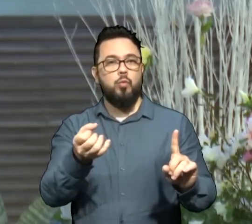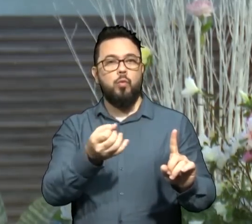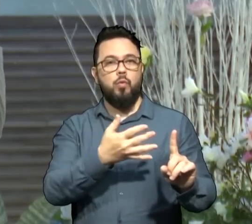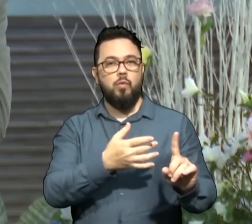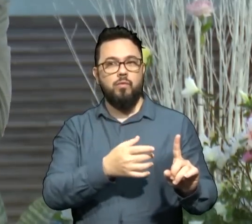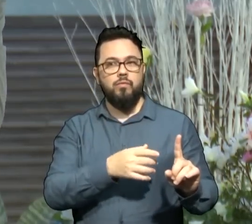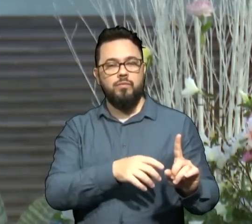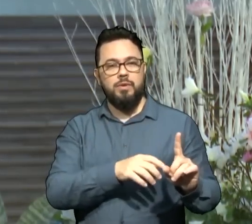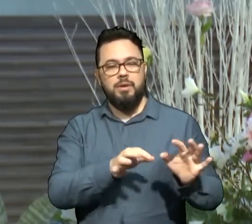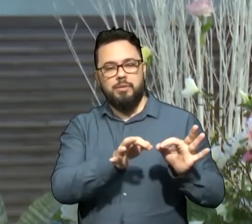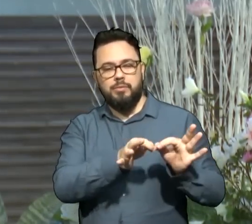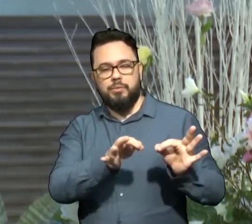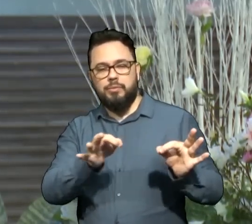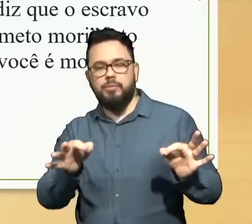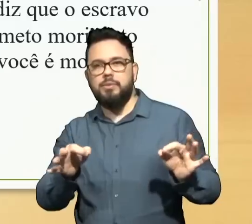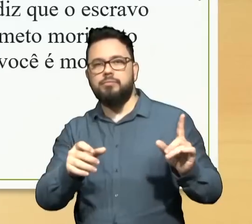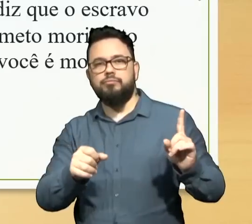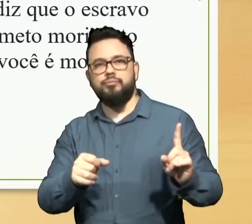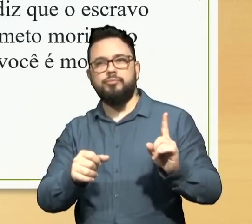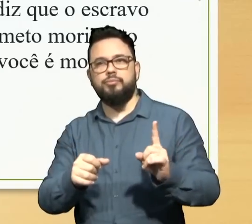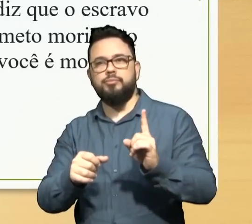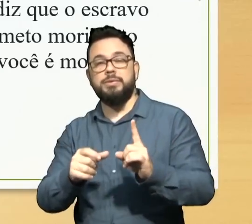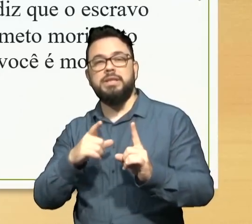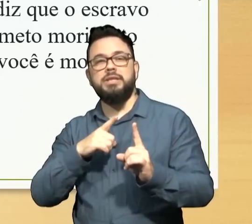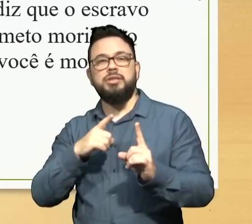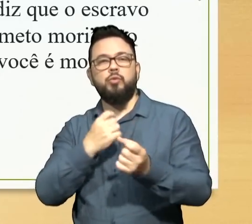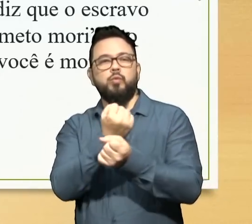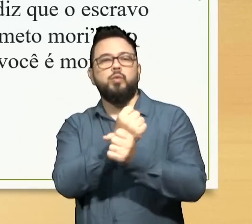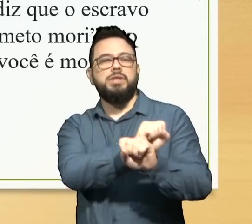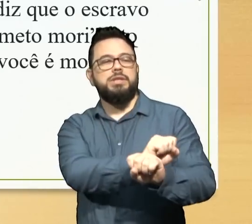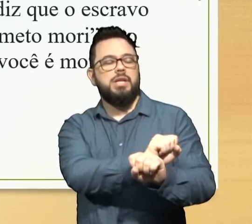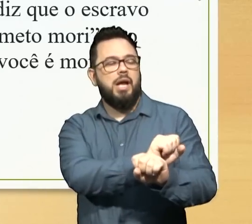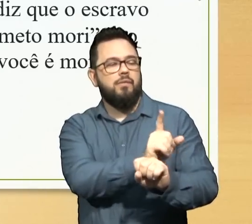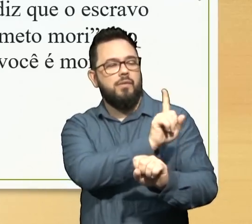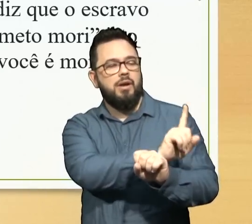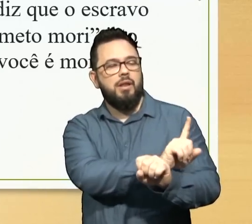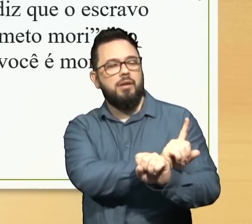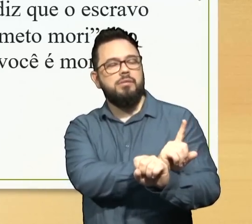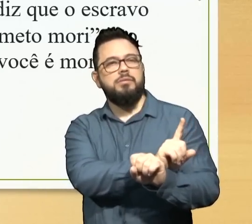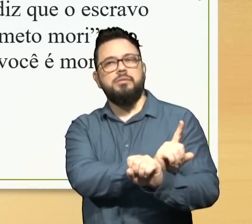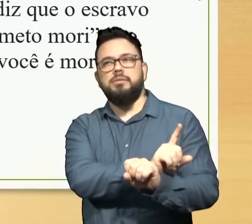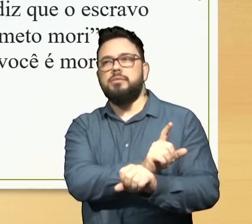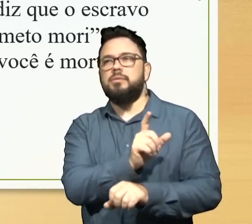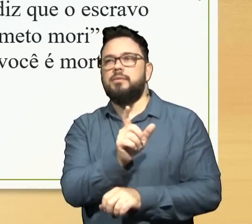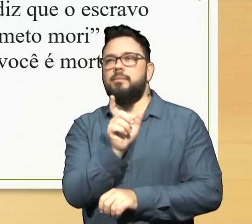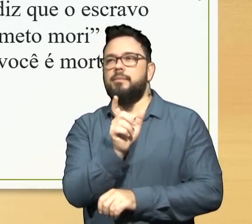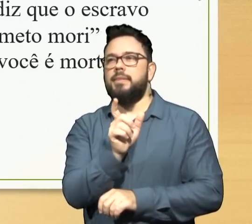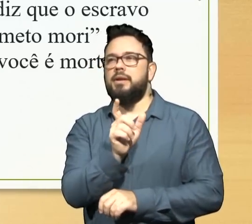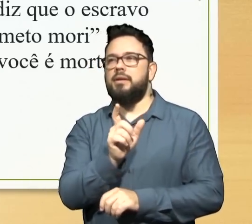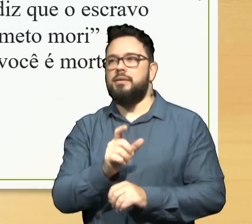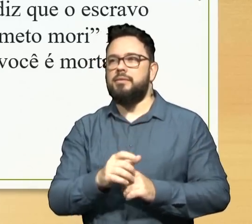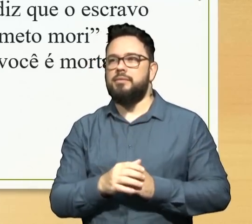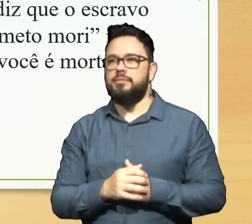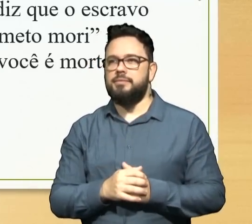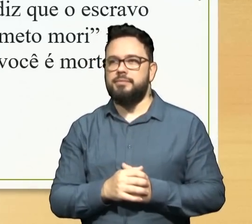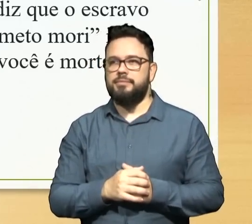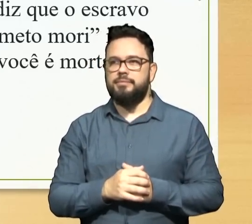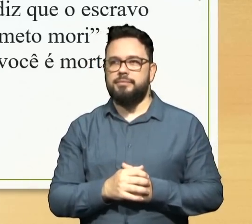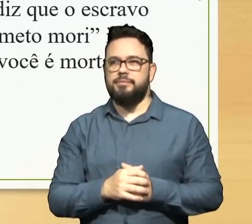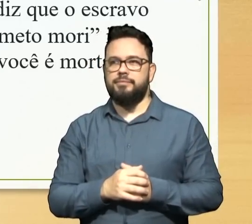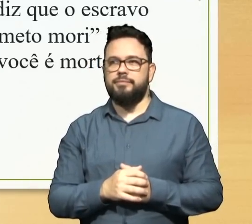ficava atrás dele um escravo repetindo em latim assim respite poste omn